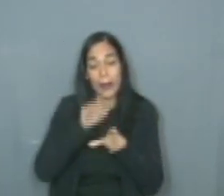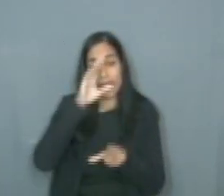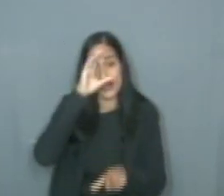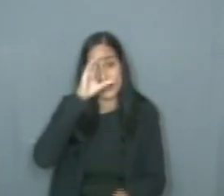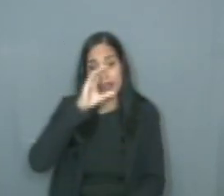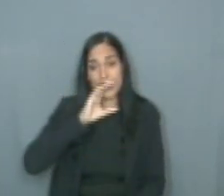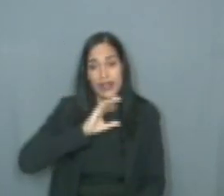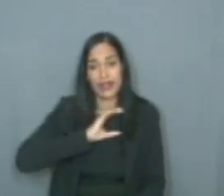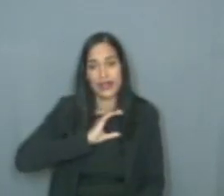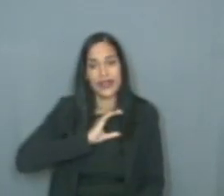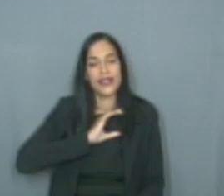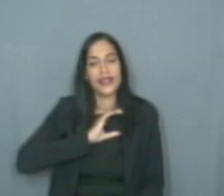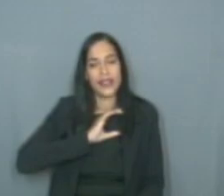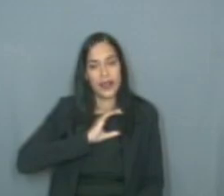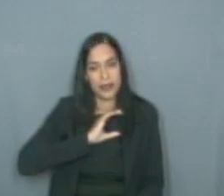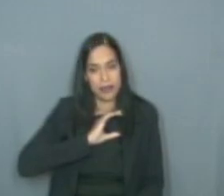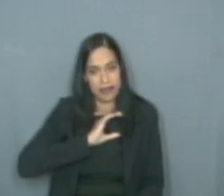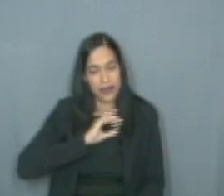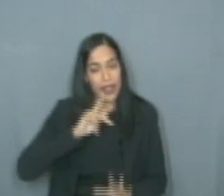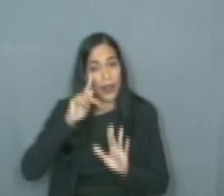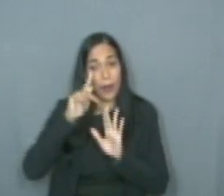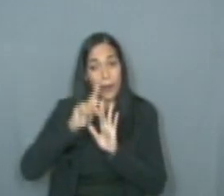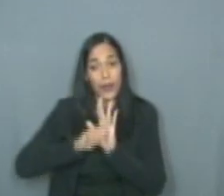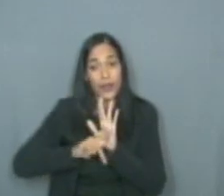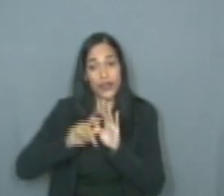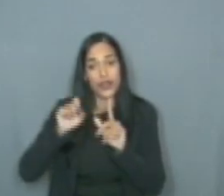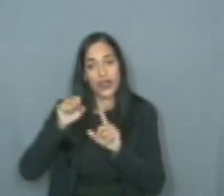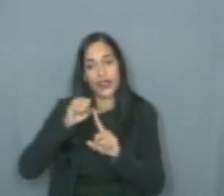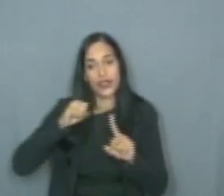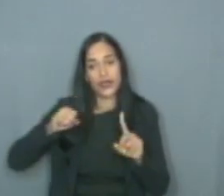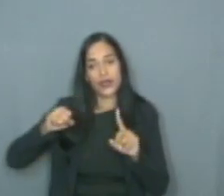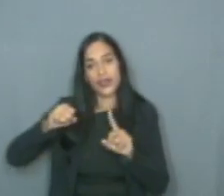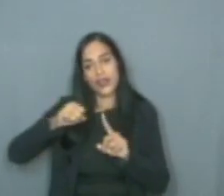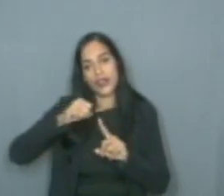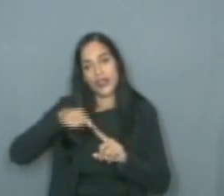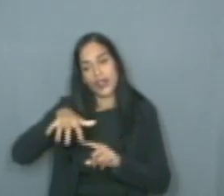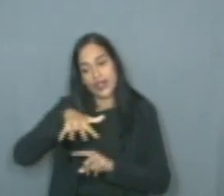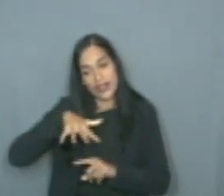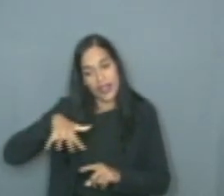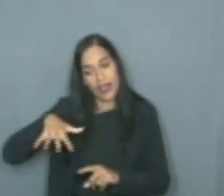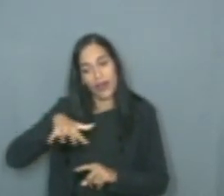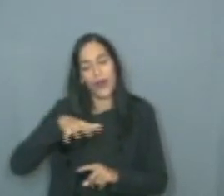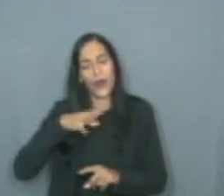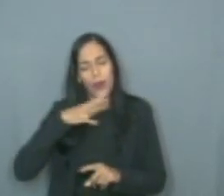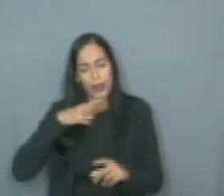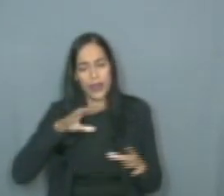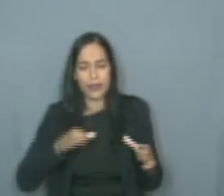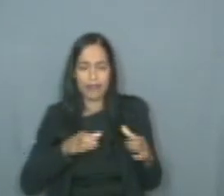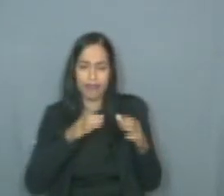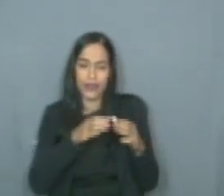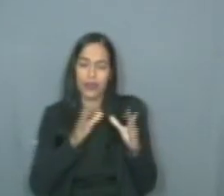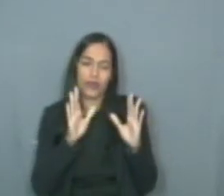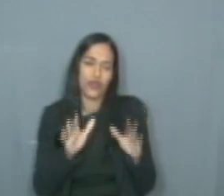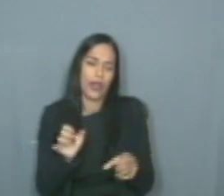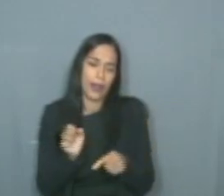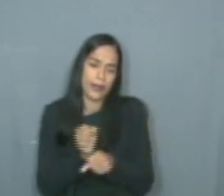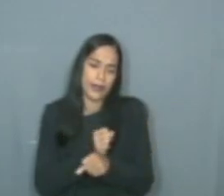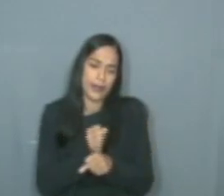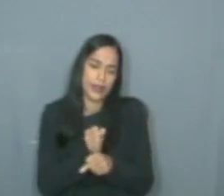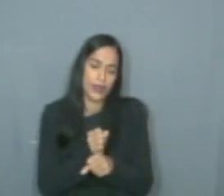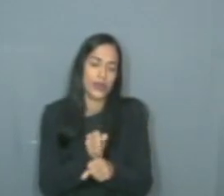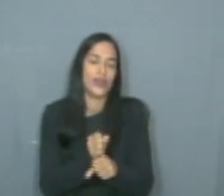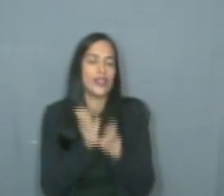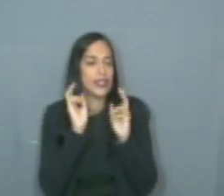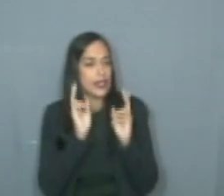cidadania. Ele é um grande projeto social. E eu conheço essa turma há muitos anos. E eles estão